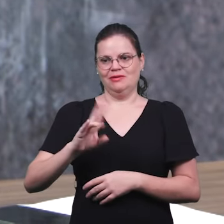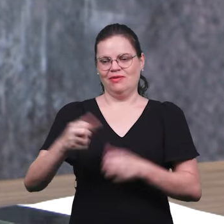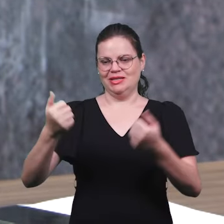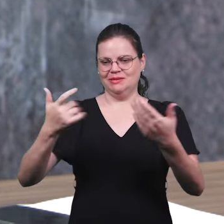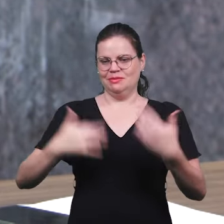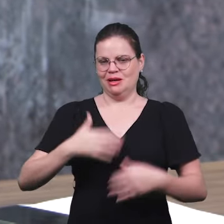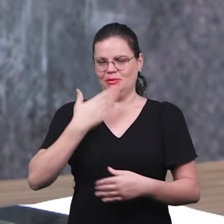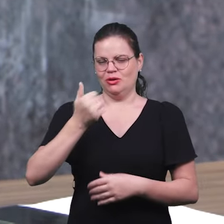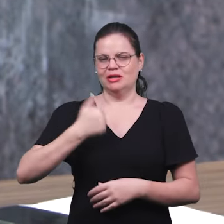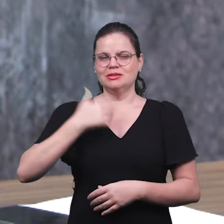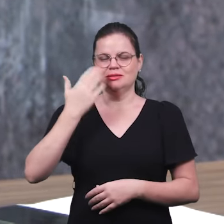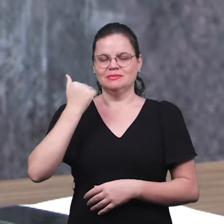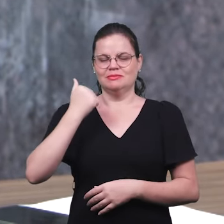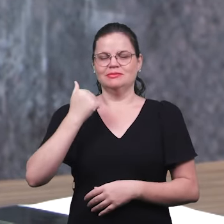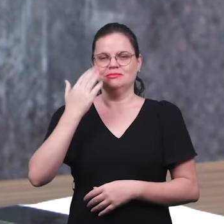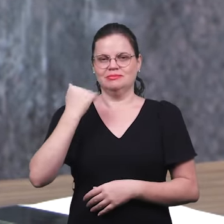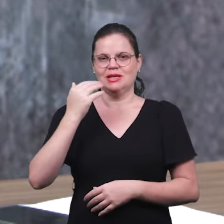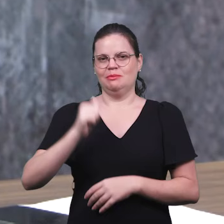episódio.